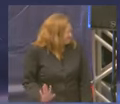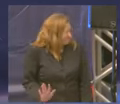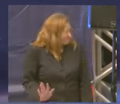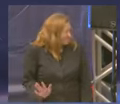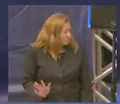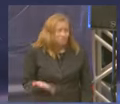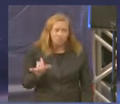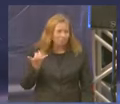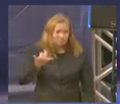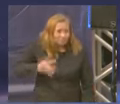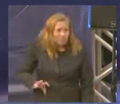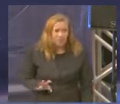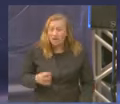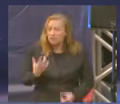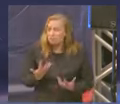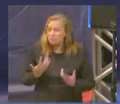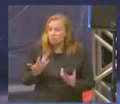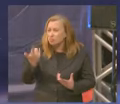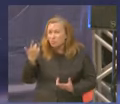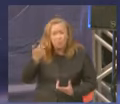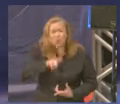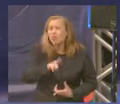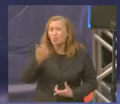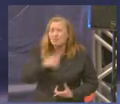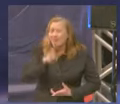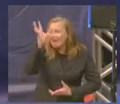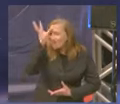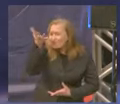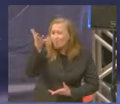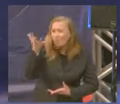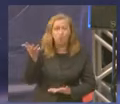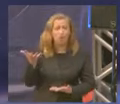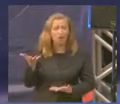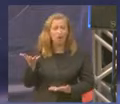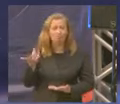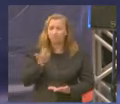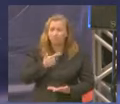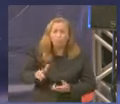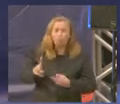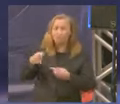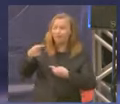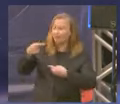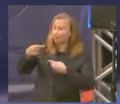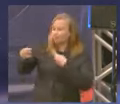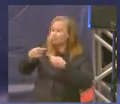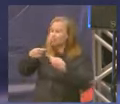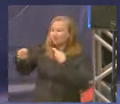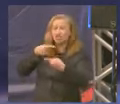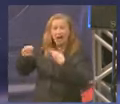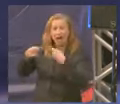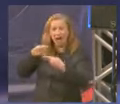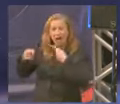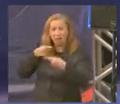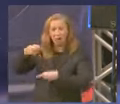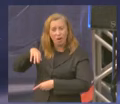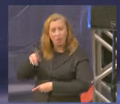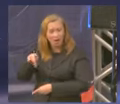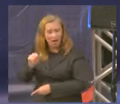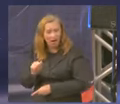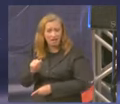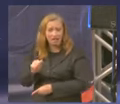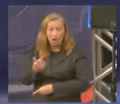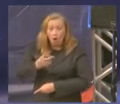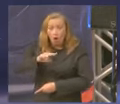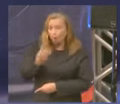Desliga o telefone porque não consegue manter um diálogo harmônico com aquela máquina, ou desliga